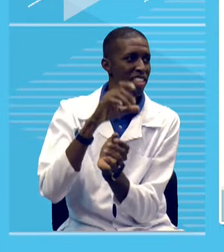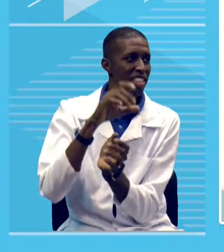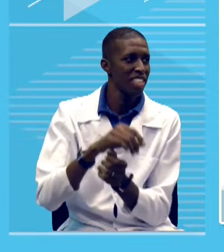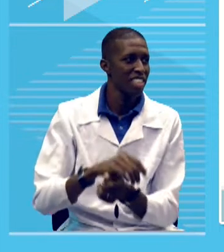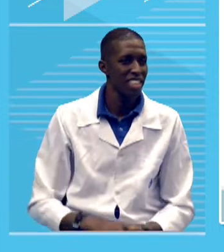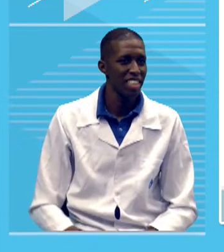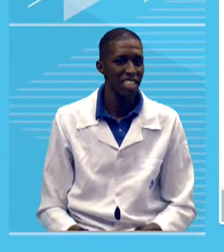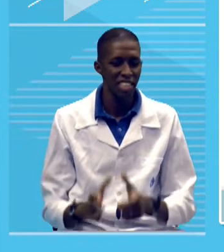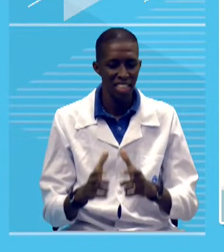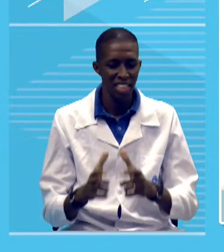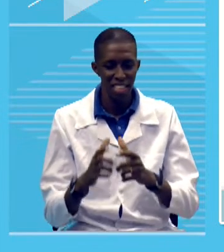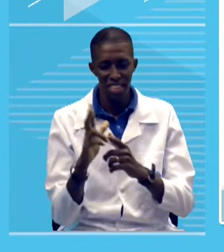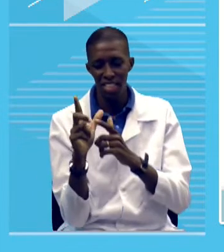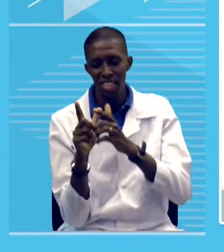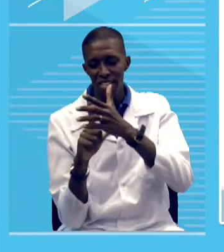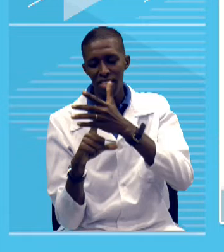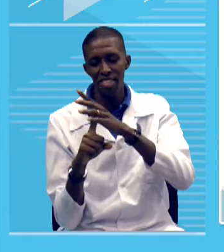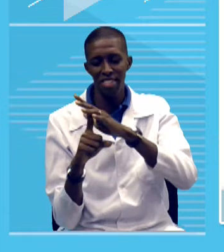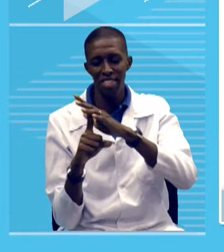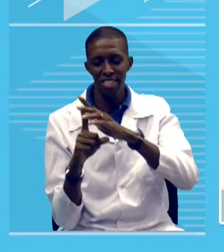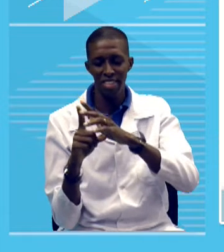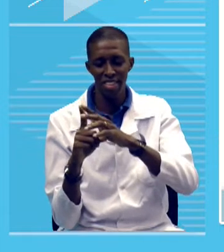Oi gata vento